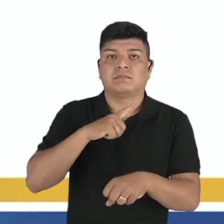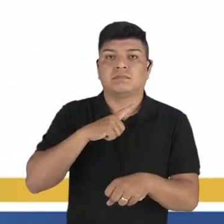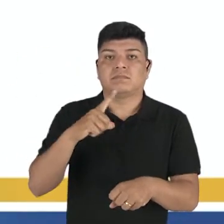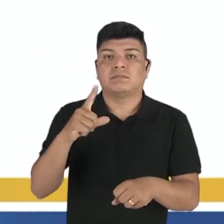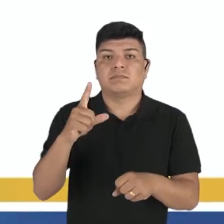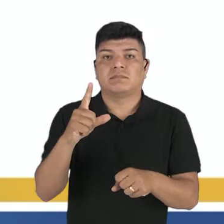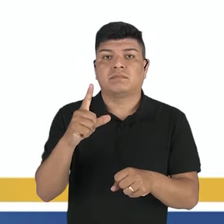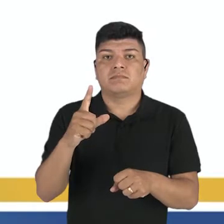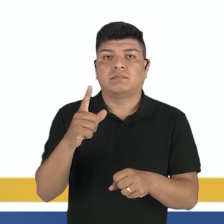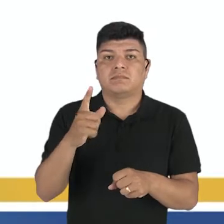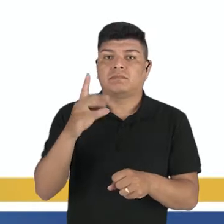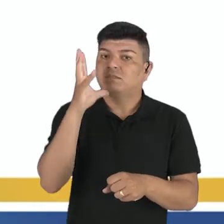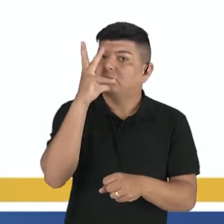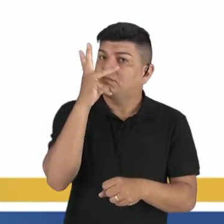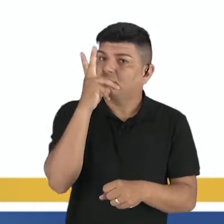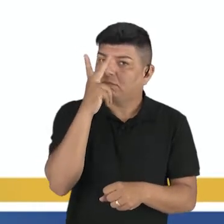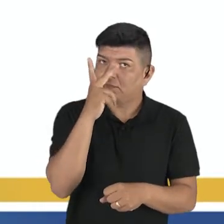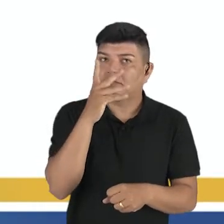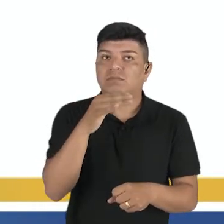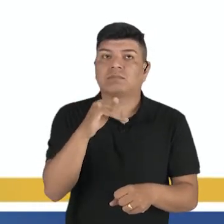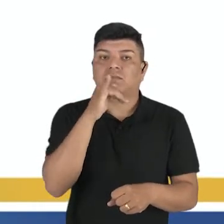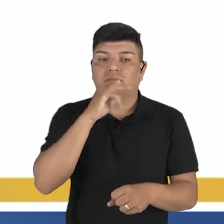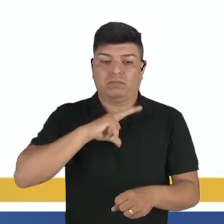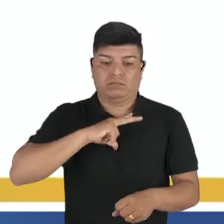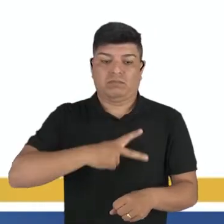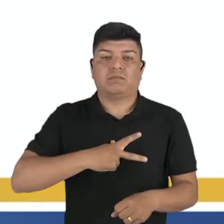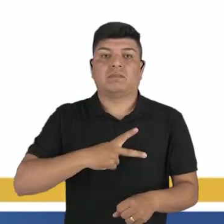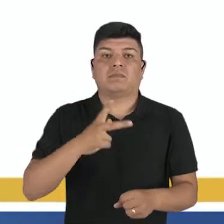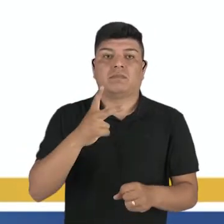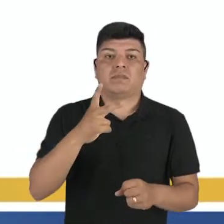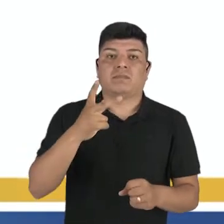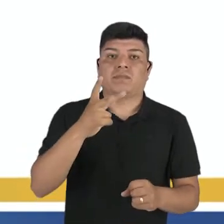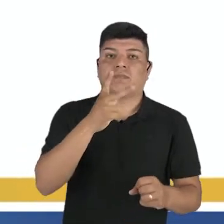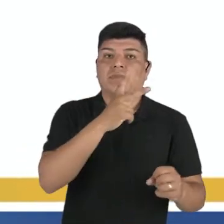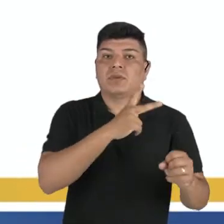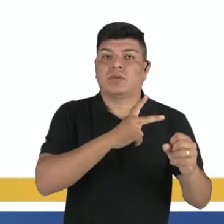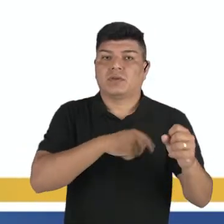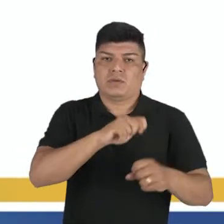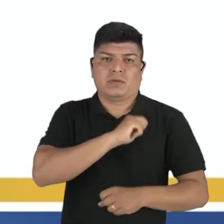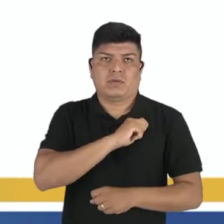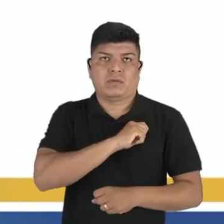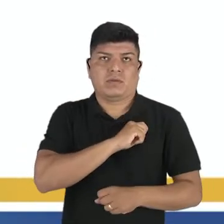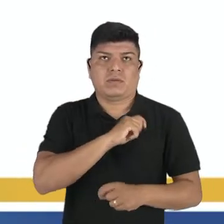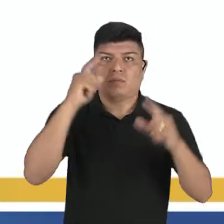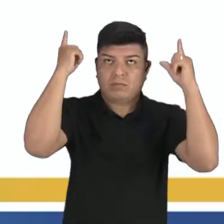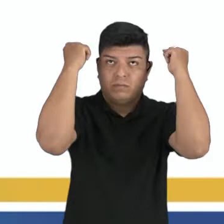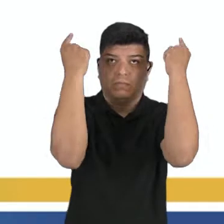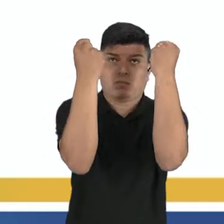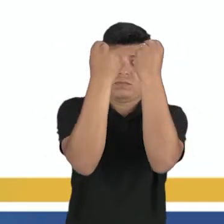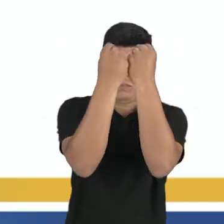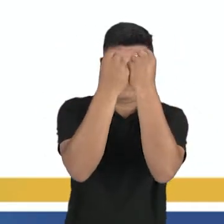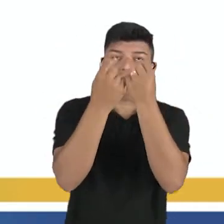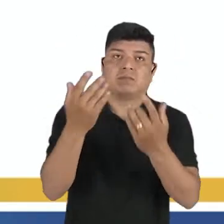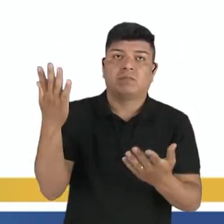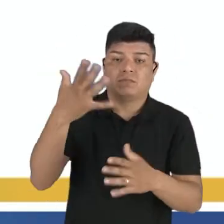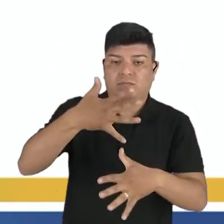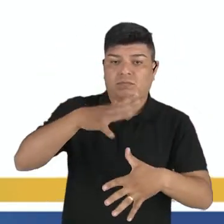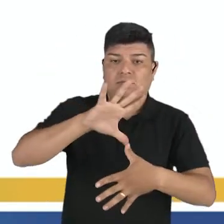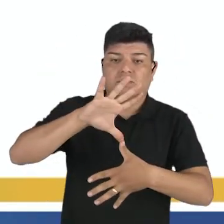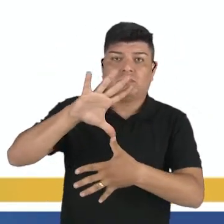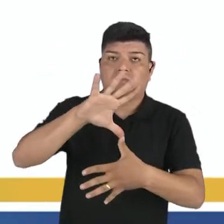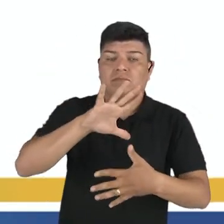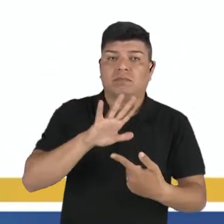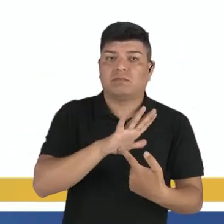teve industrialização tardia, como Portugal, Espanha e Grécia. Esse mapa aí está mostrando, em